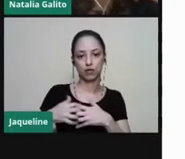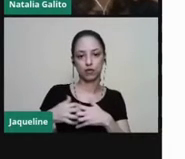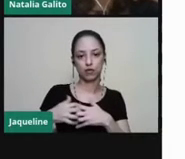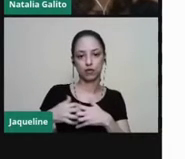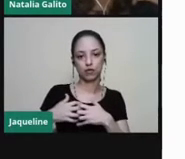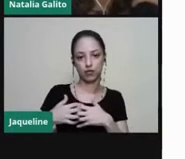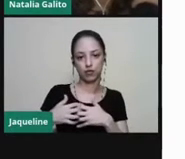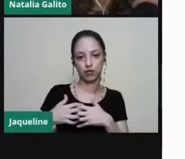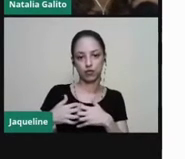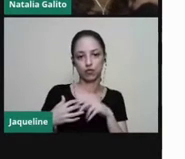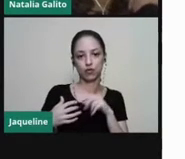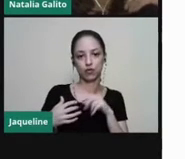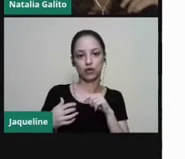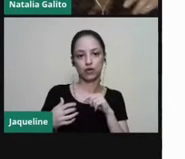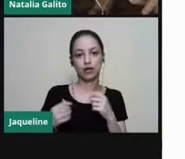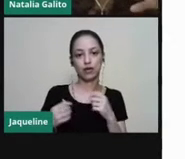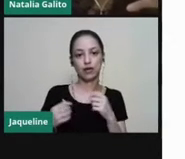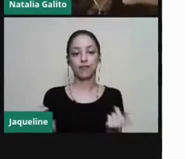variáveis.